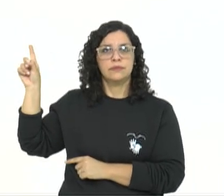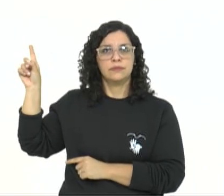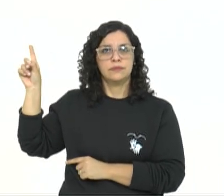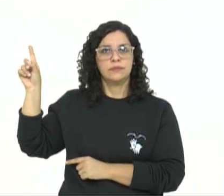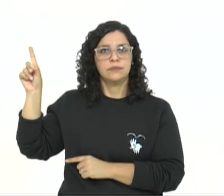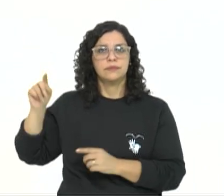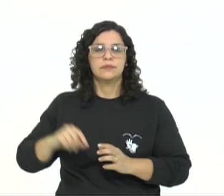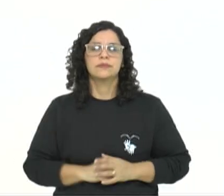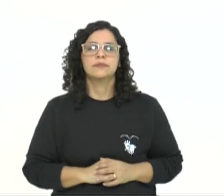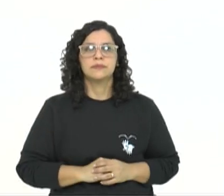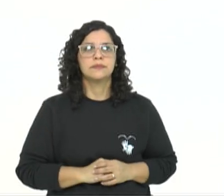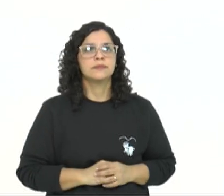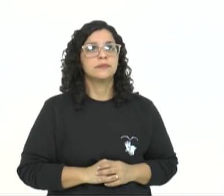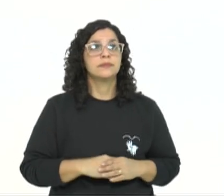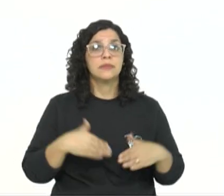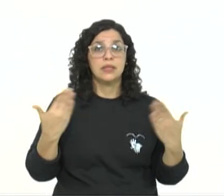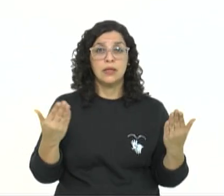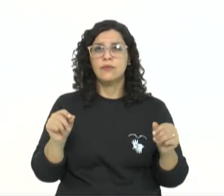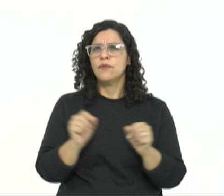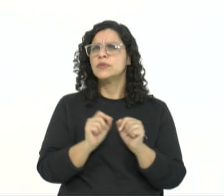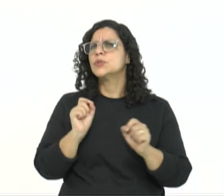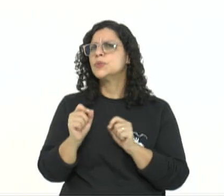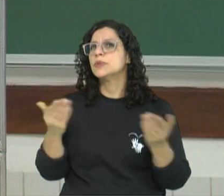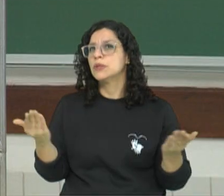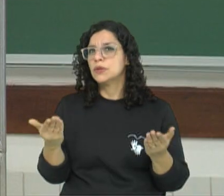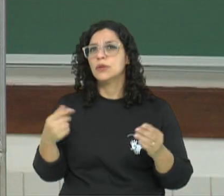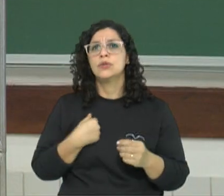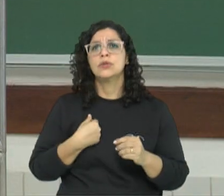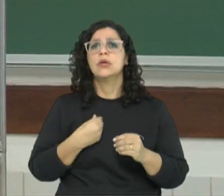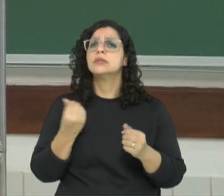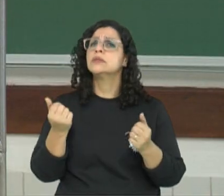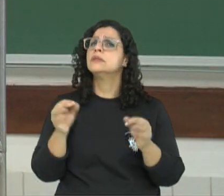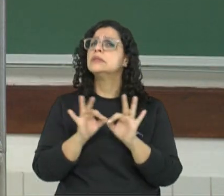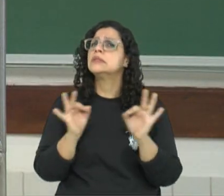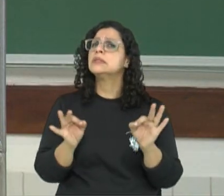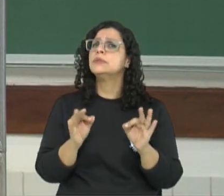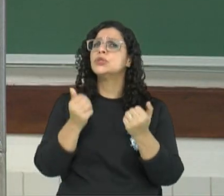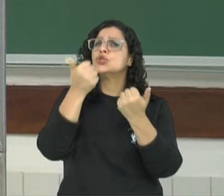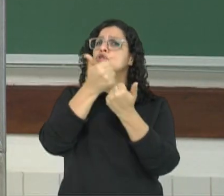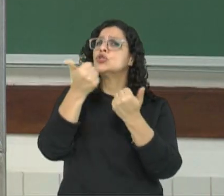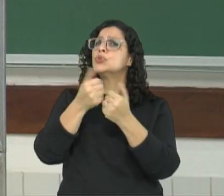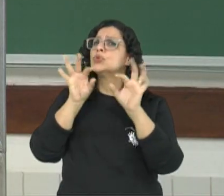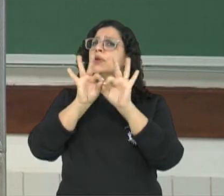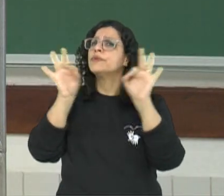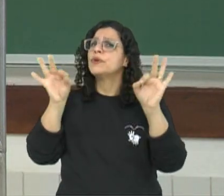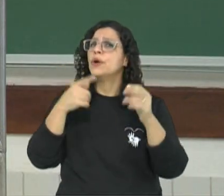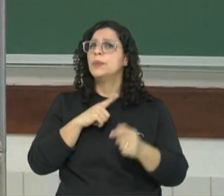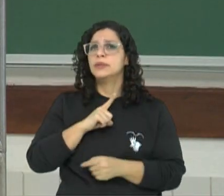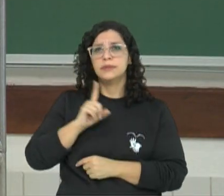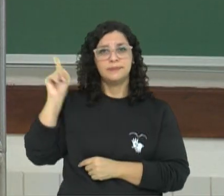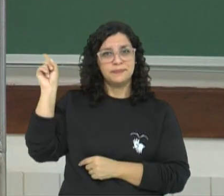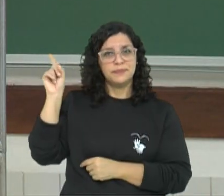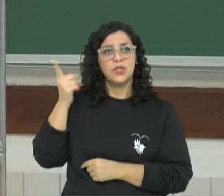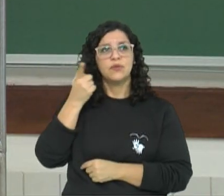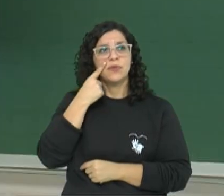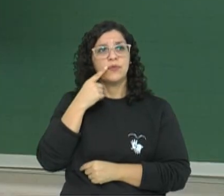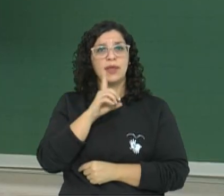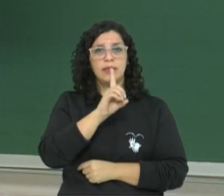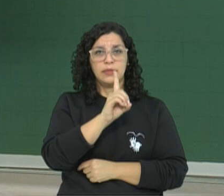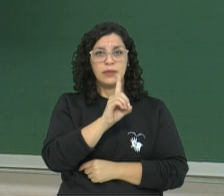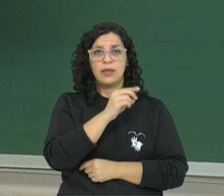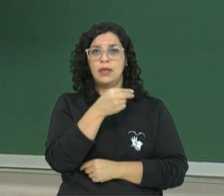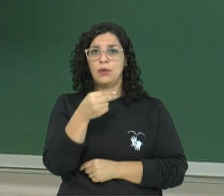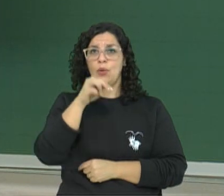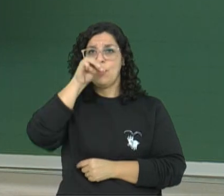quilogramas por metro cúbico. E aí o que eu faço, meus queridos? Simplesmente vou lá e aplico a formulazinha, né? Então eu sei que a